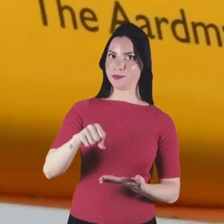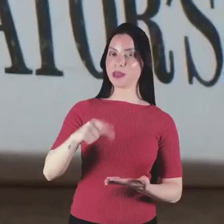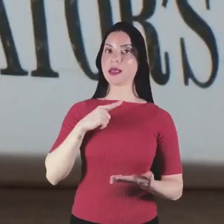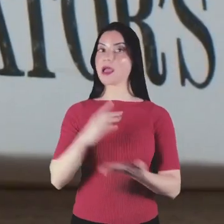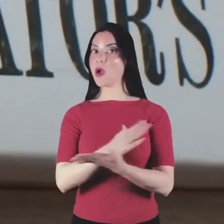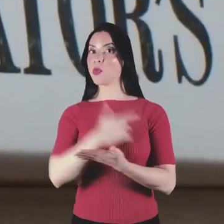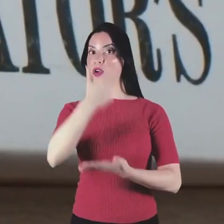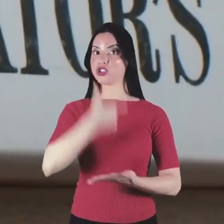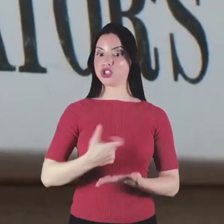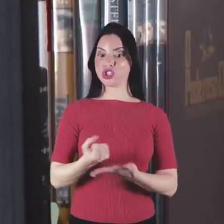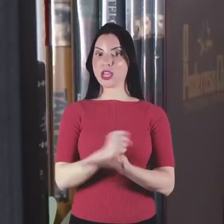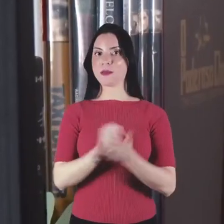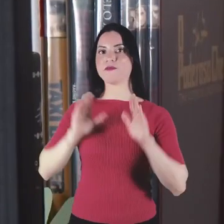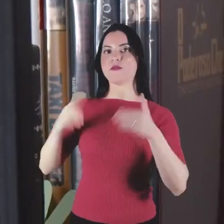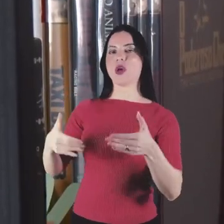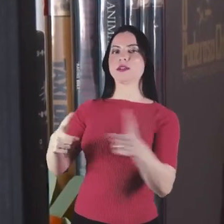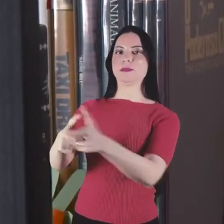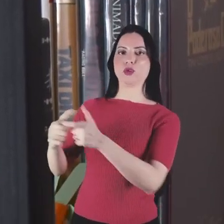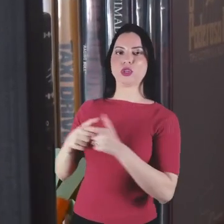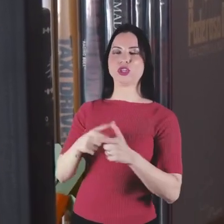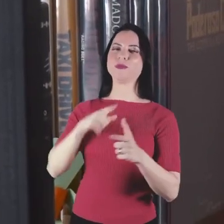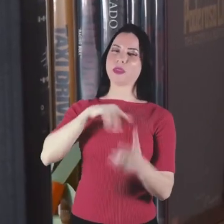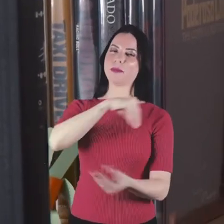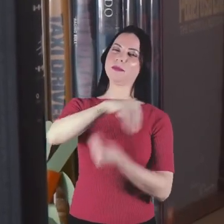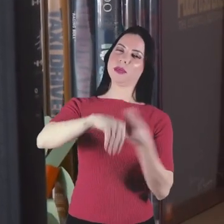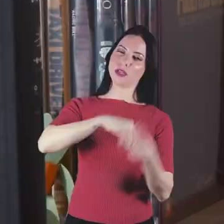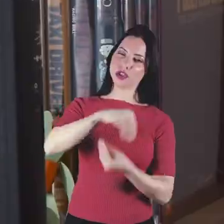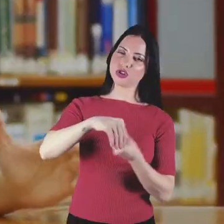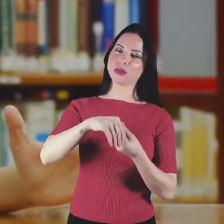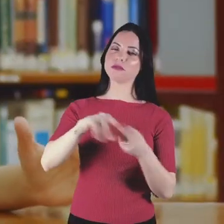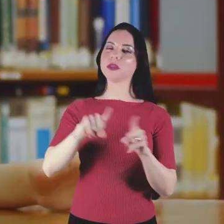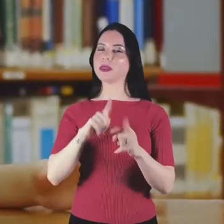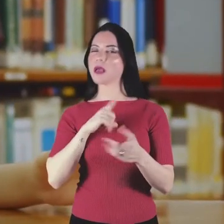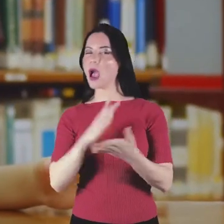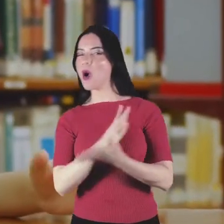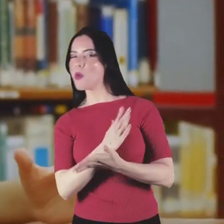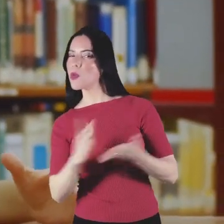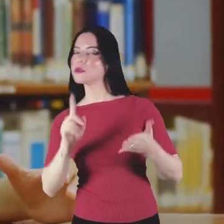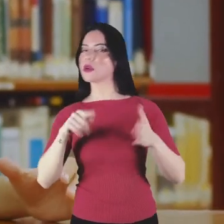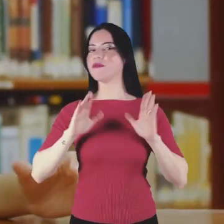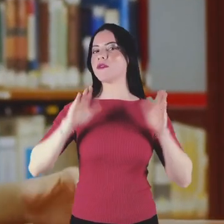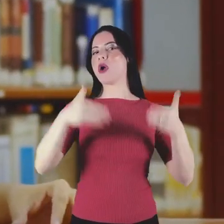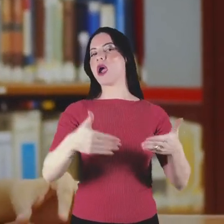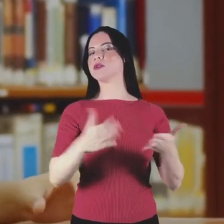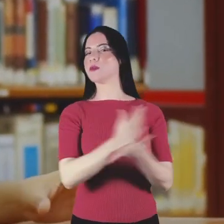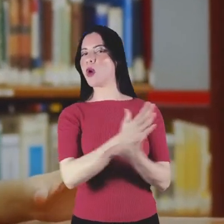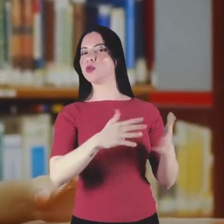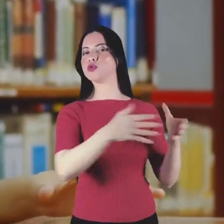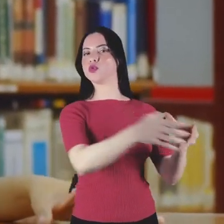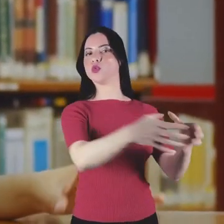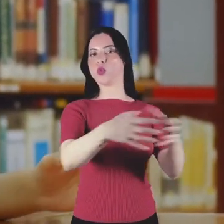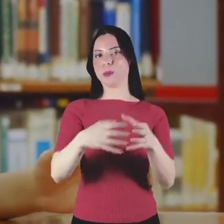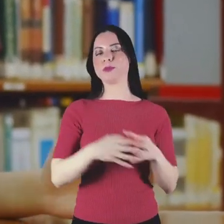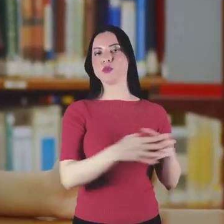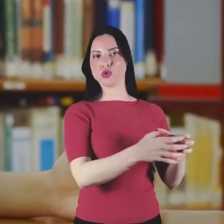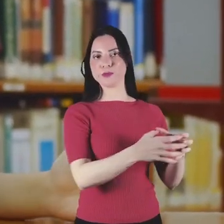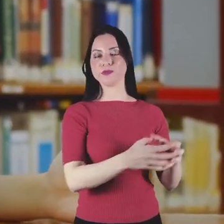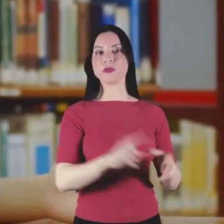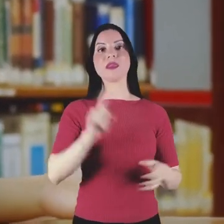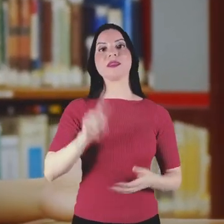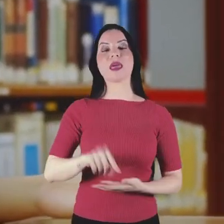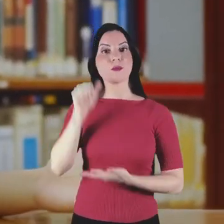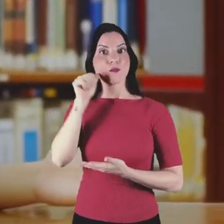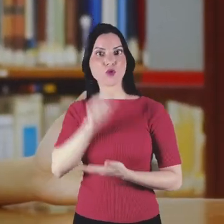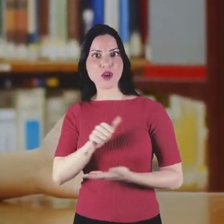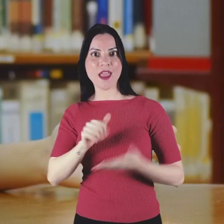Tem algumas game jams voltadas para minorias, né? Tem as mistas e tem algumas que são voltadas para certos públicos. Então tem